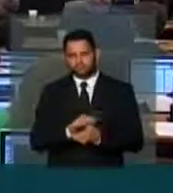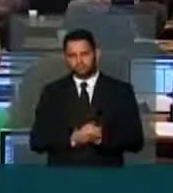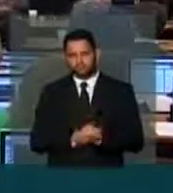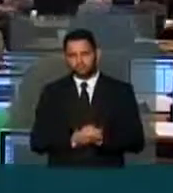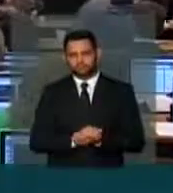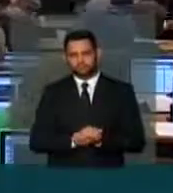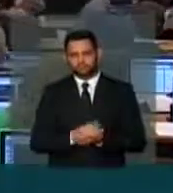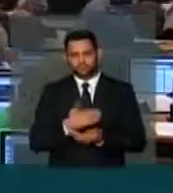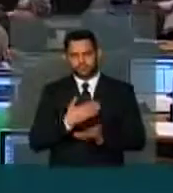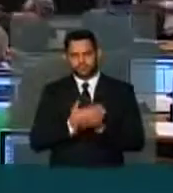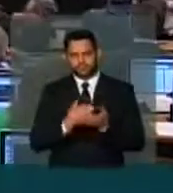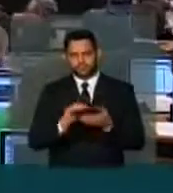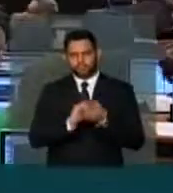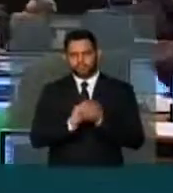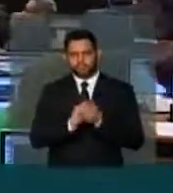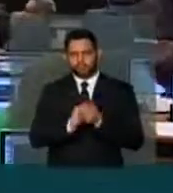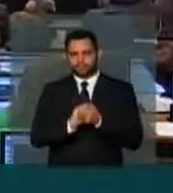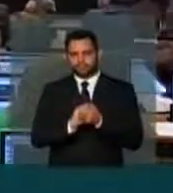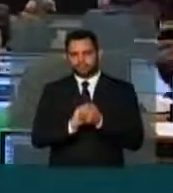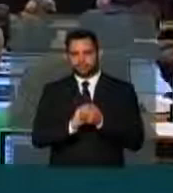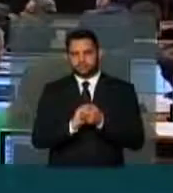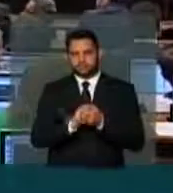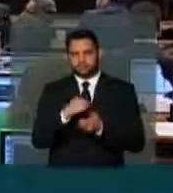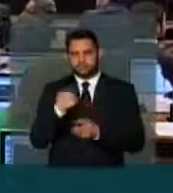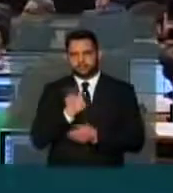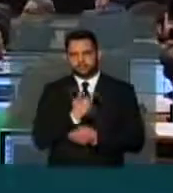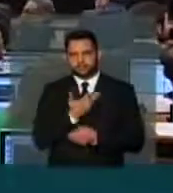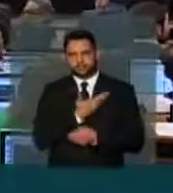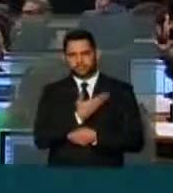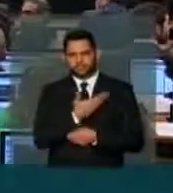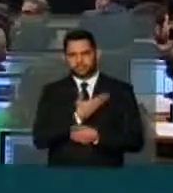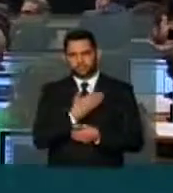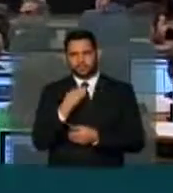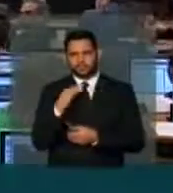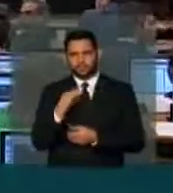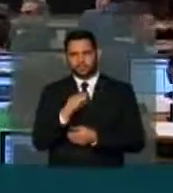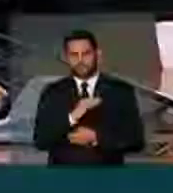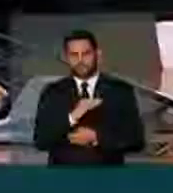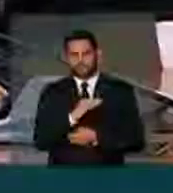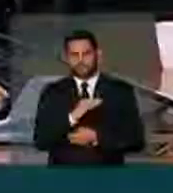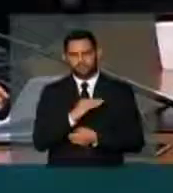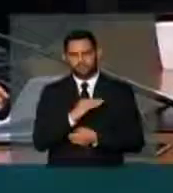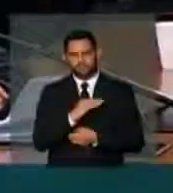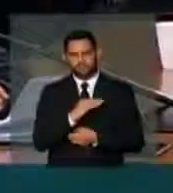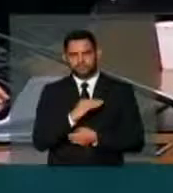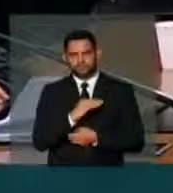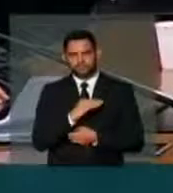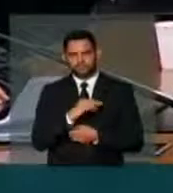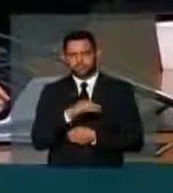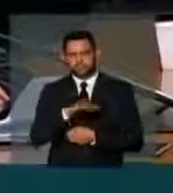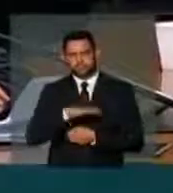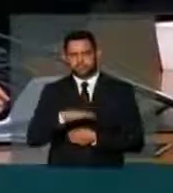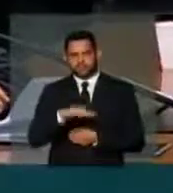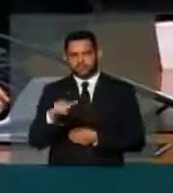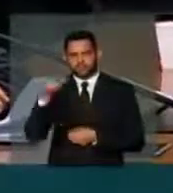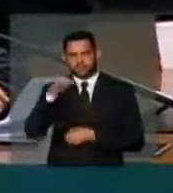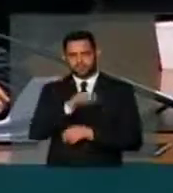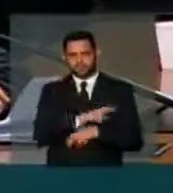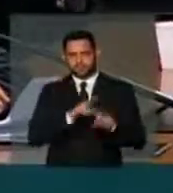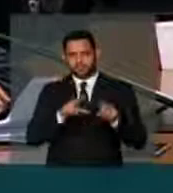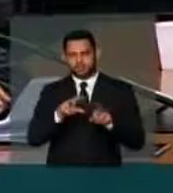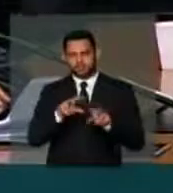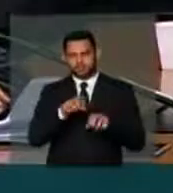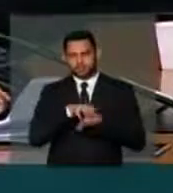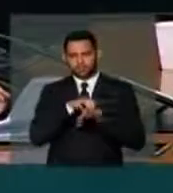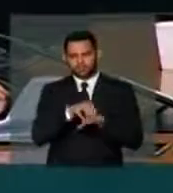Inicio cumprimentando nosso colega de comissão de Viação e Transportes, o